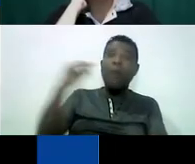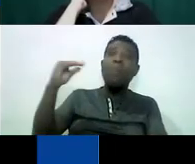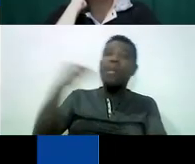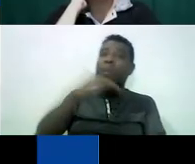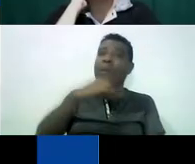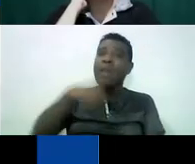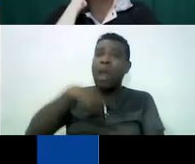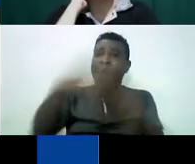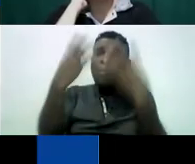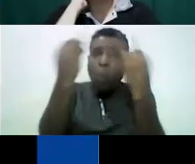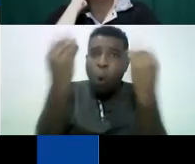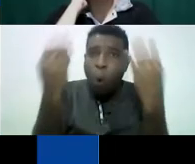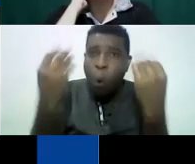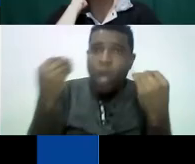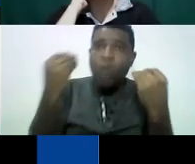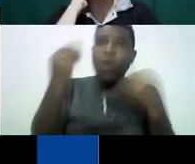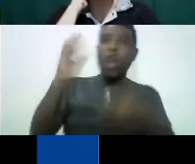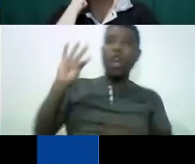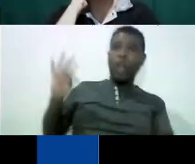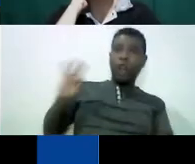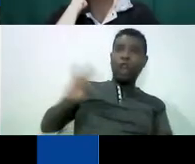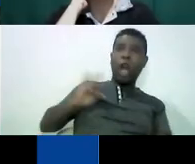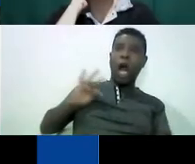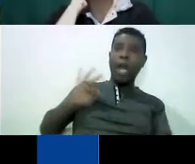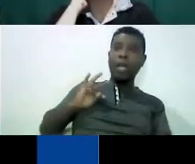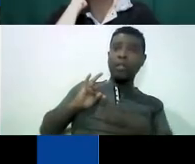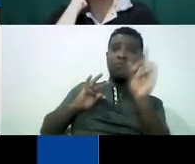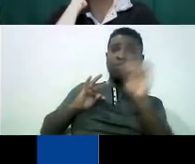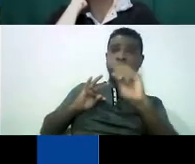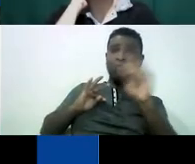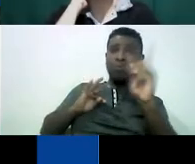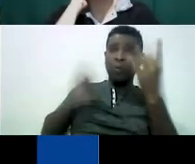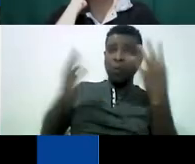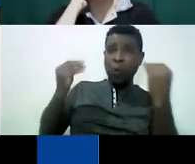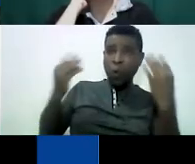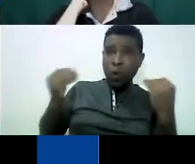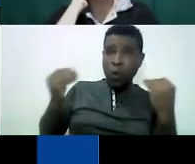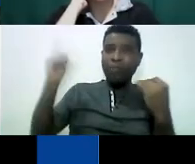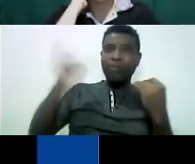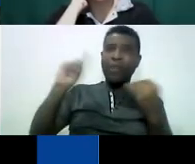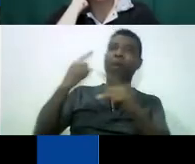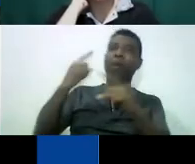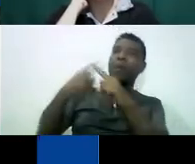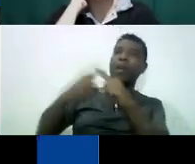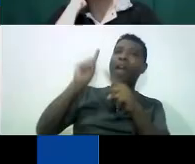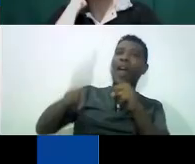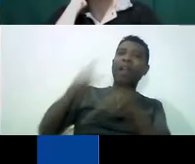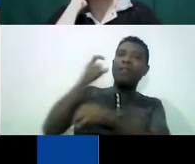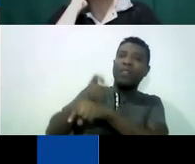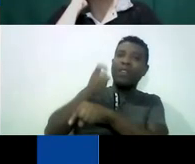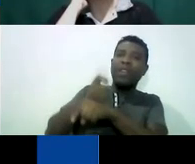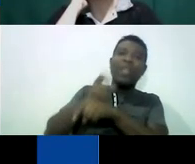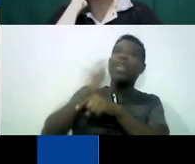torácica, porque são músculos que torácica ela é mais rígida. Então, quem move mais é a cervical. Então, você tem